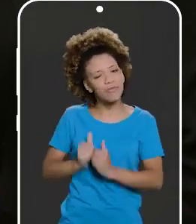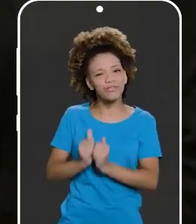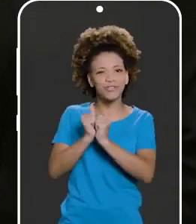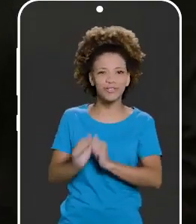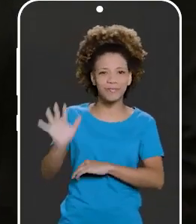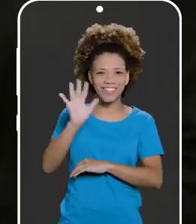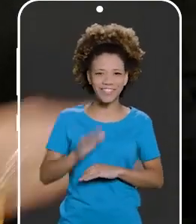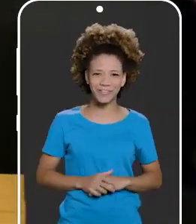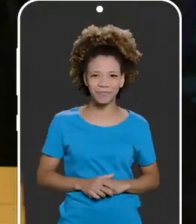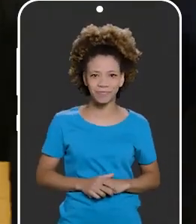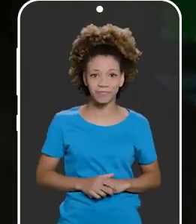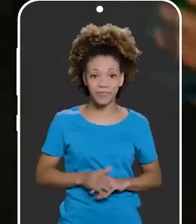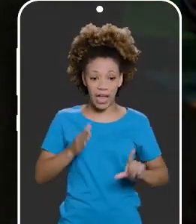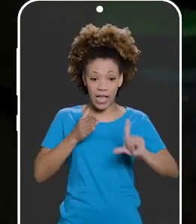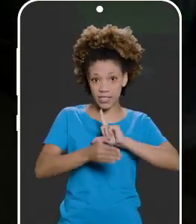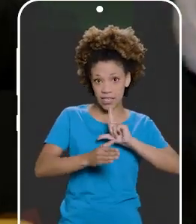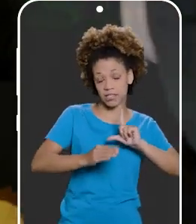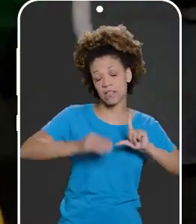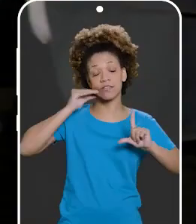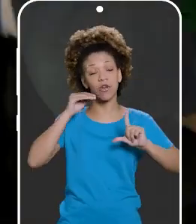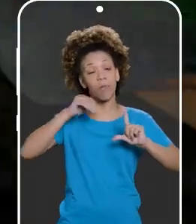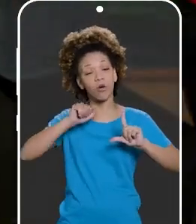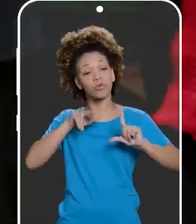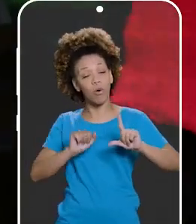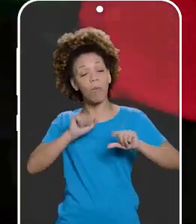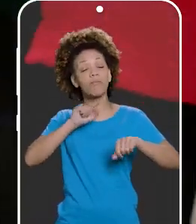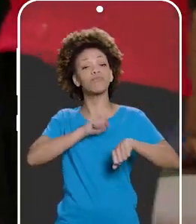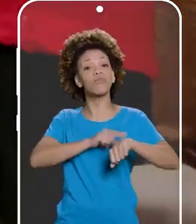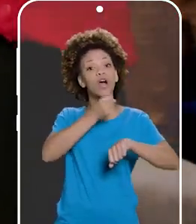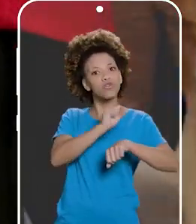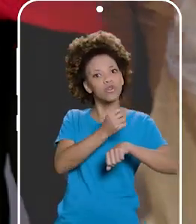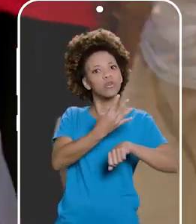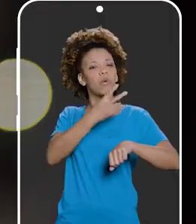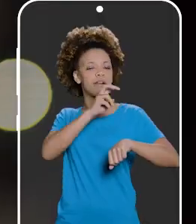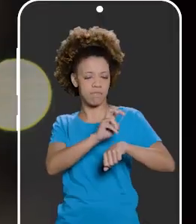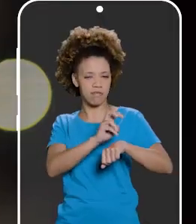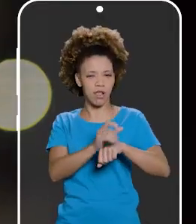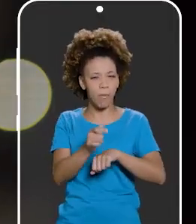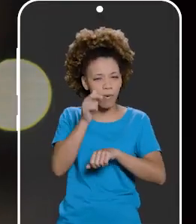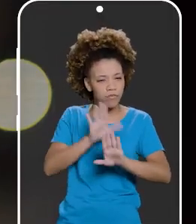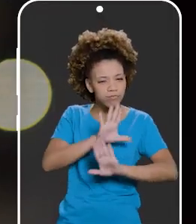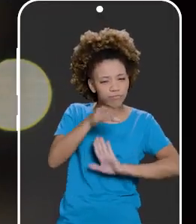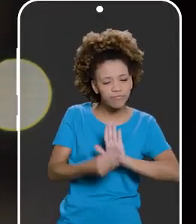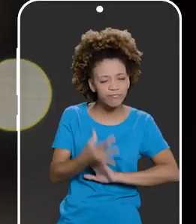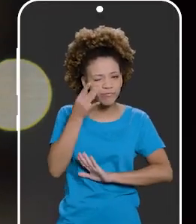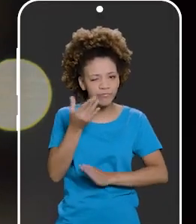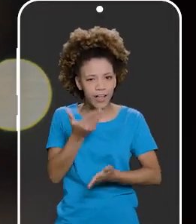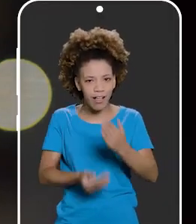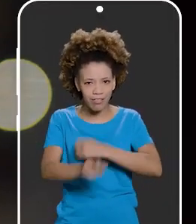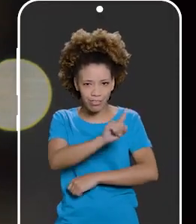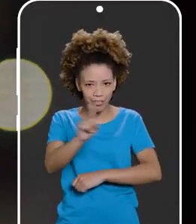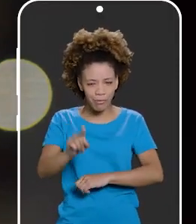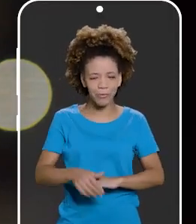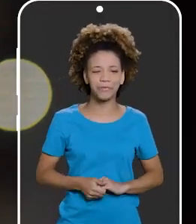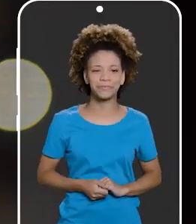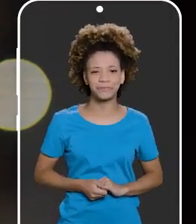Brasil! Acesse a cirotv.com.br a partir das 20h45 para ver esse programa completo e ao vivo. Imperdível!